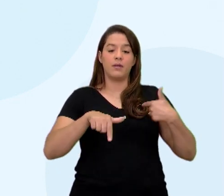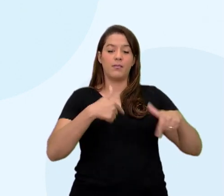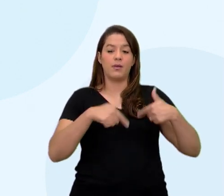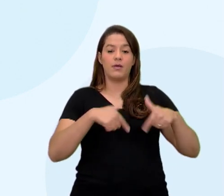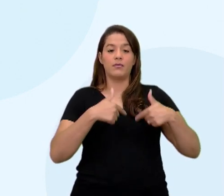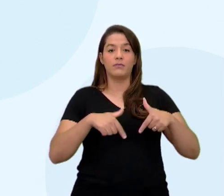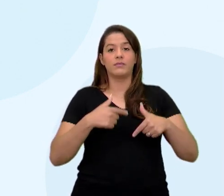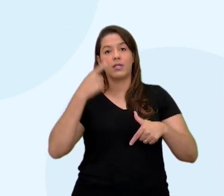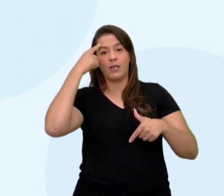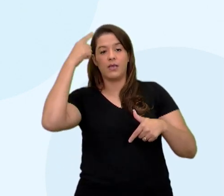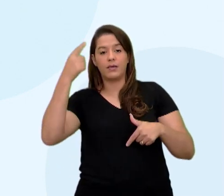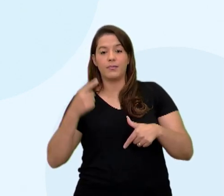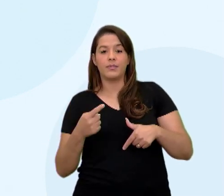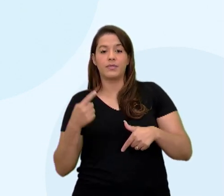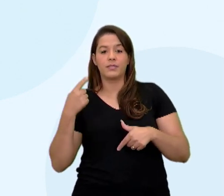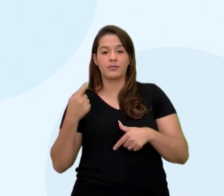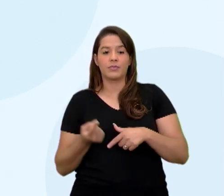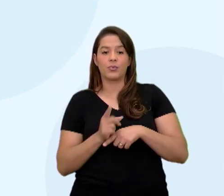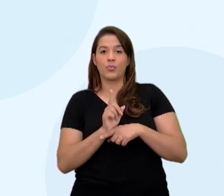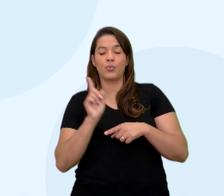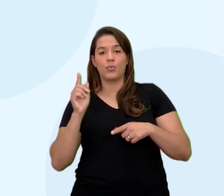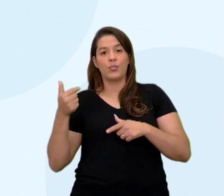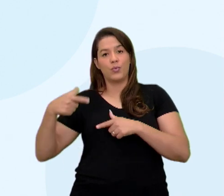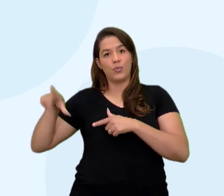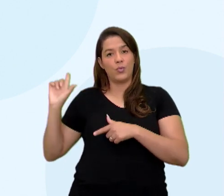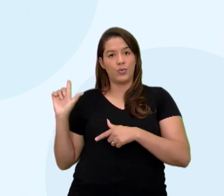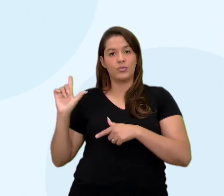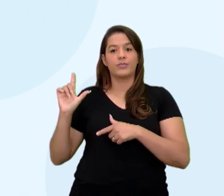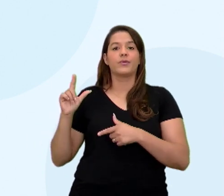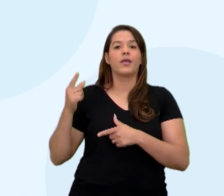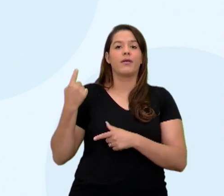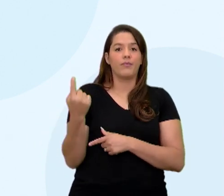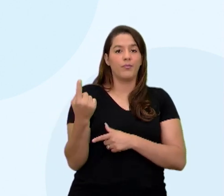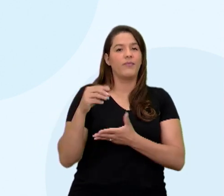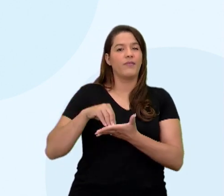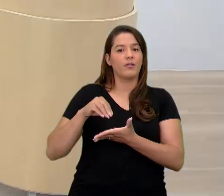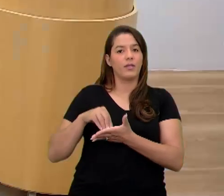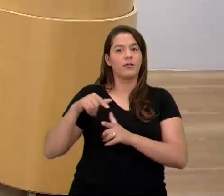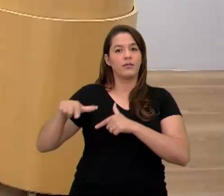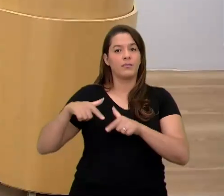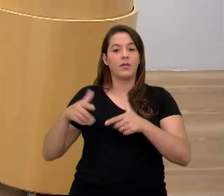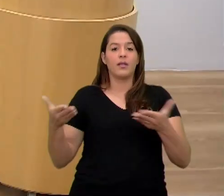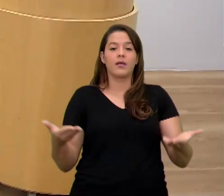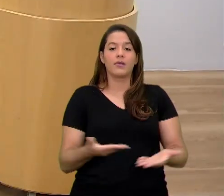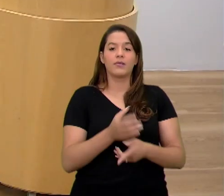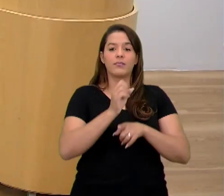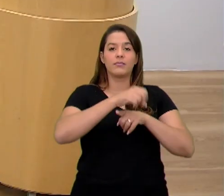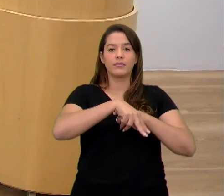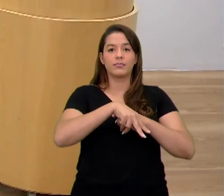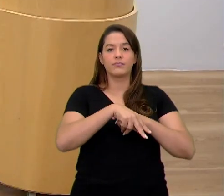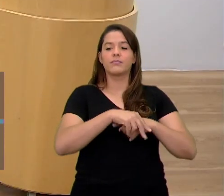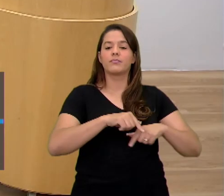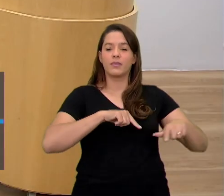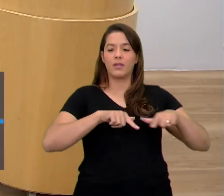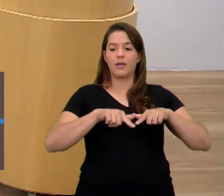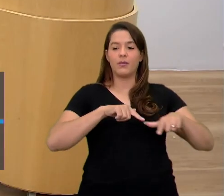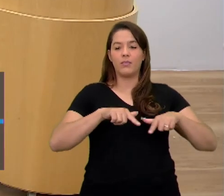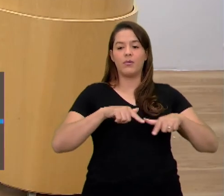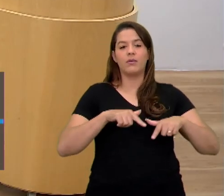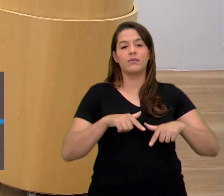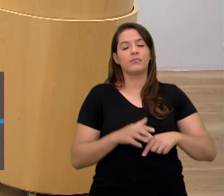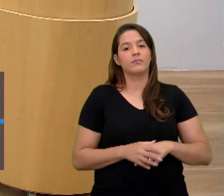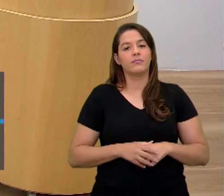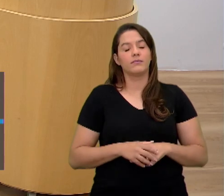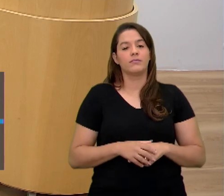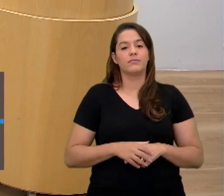que a 6ª pessoa lá do índice anterior, agora ela arrumou um emprego. Que bom, ocupação. Que felicidade. Arrumou um